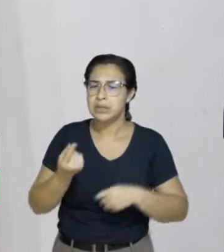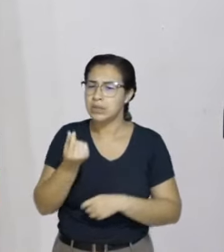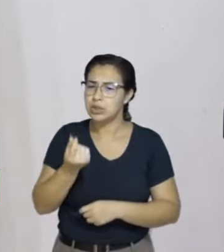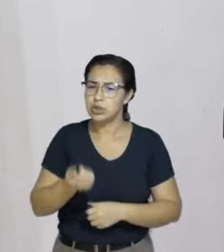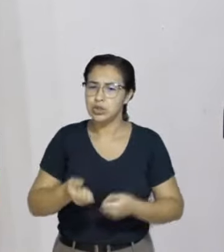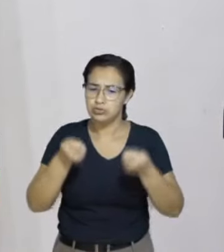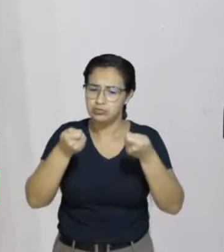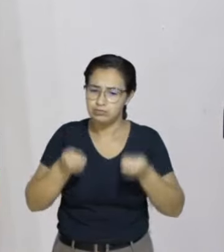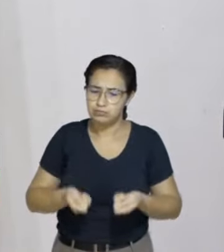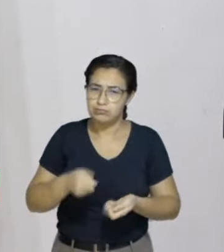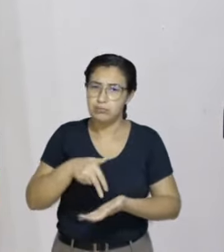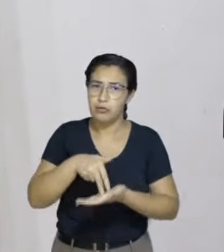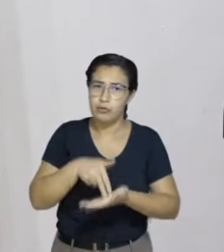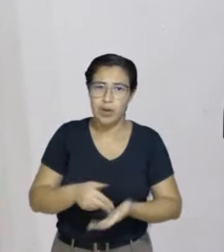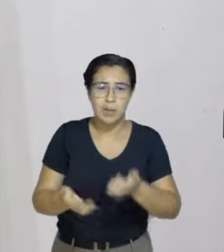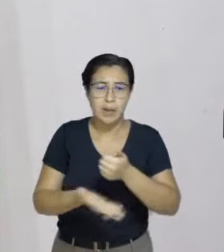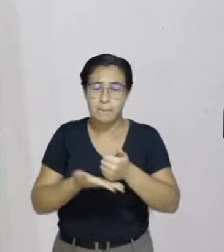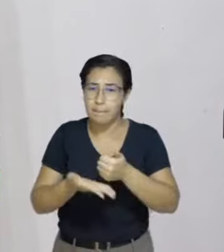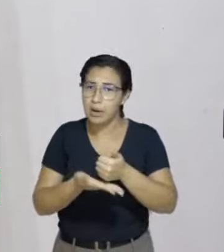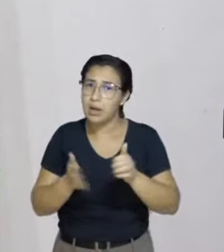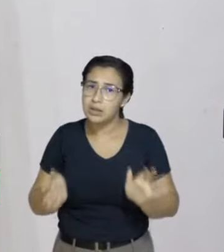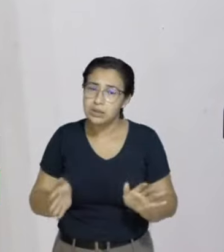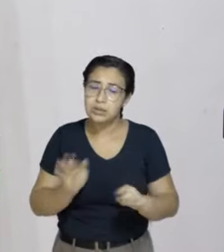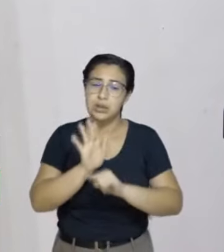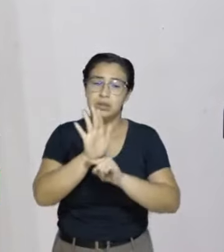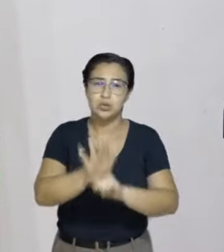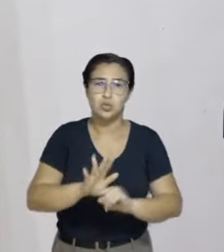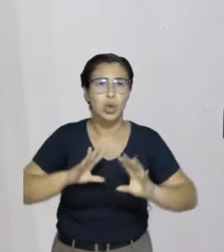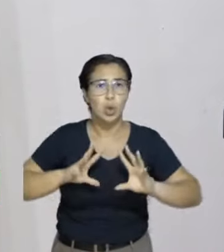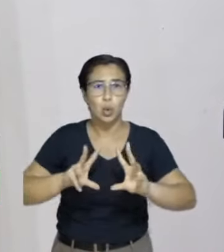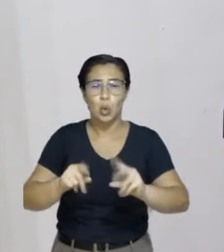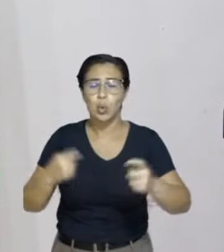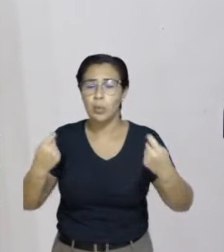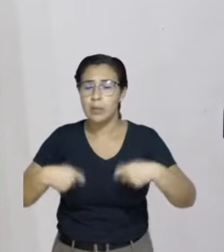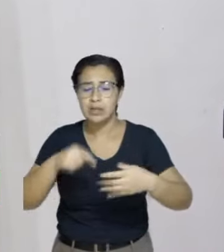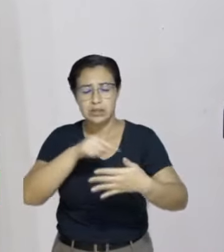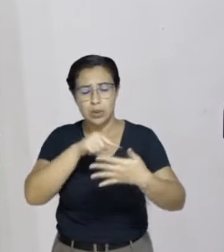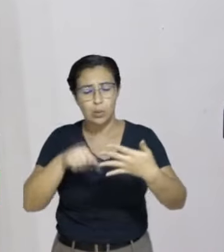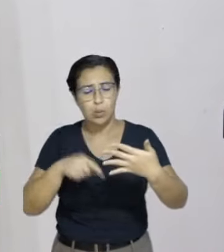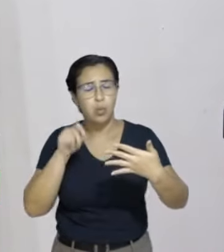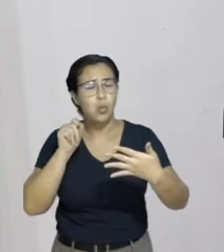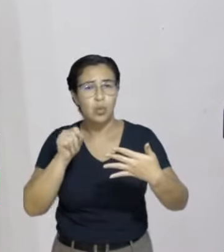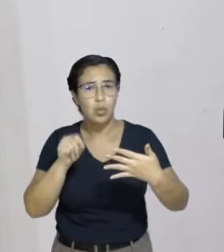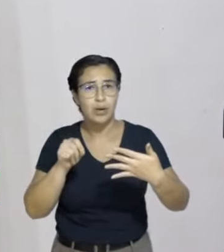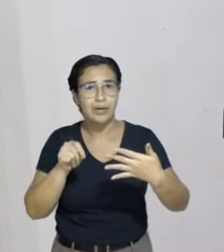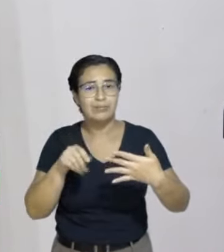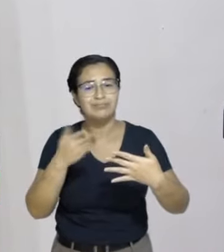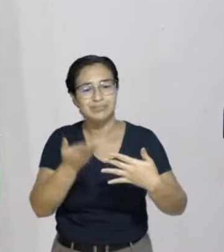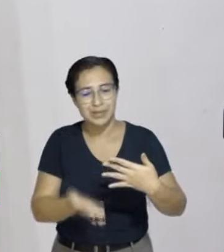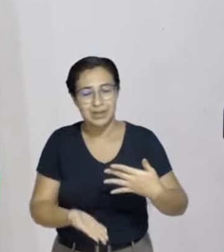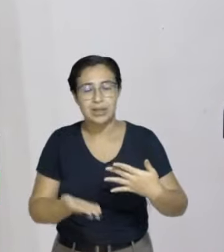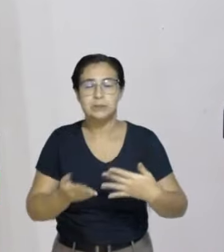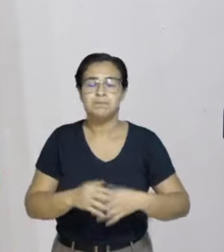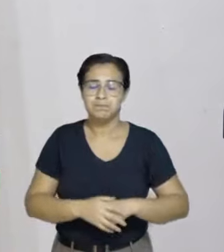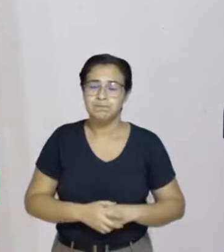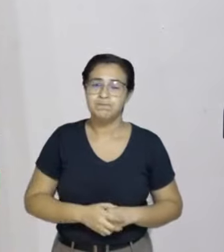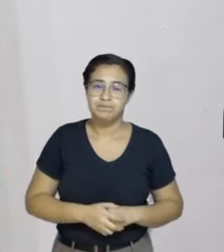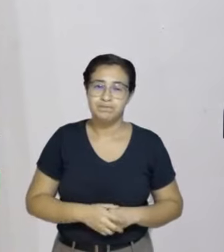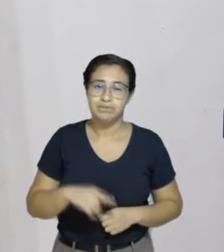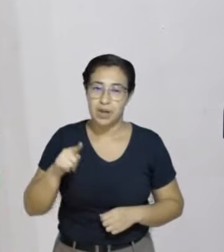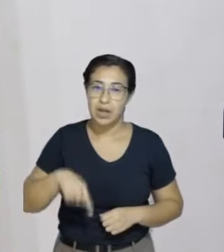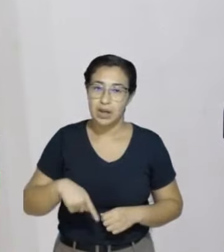pelo Estado, capaz de atender às necessidades da comunidade escolar, o que significa também a